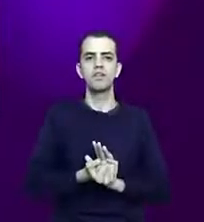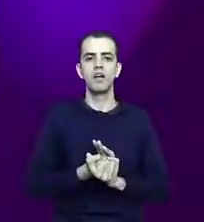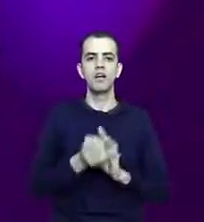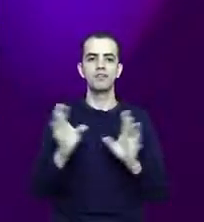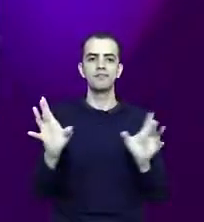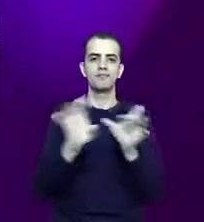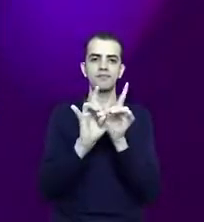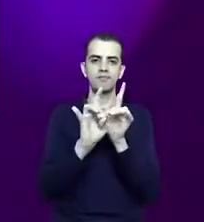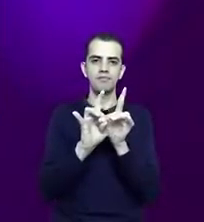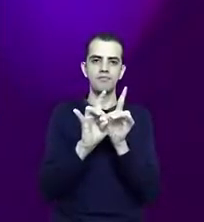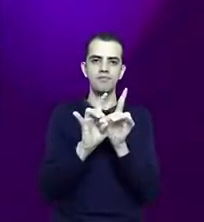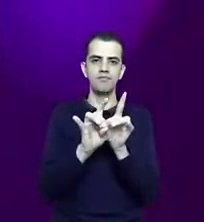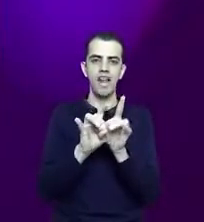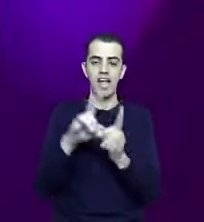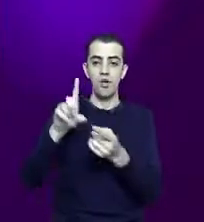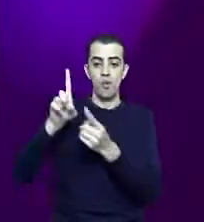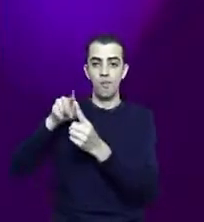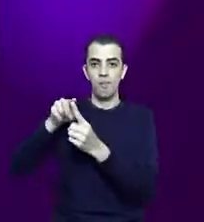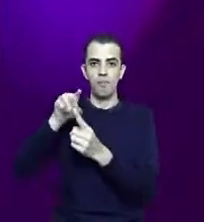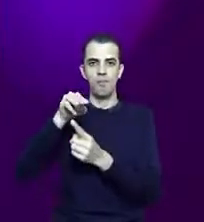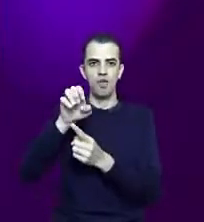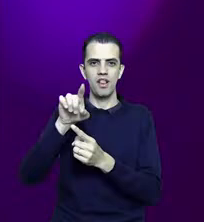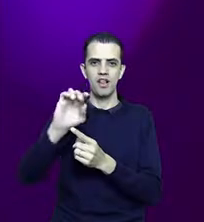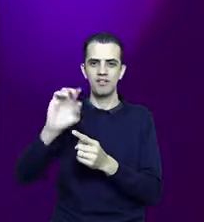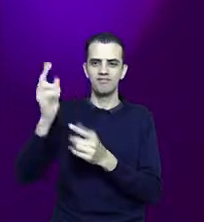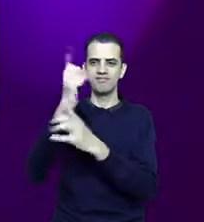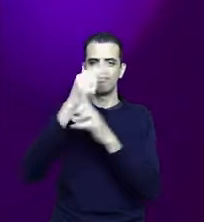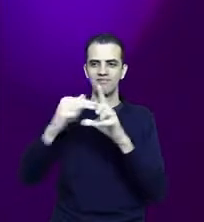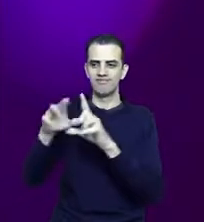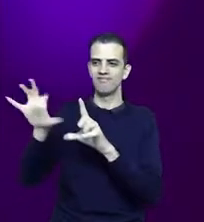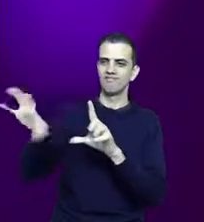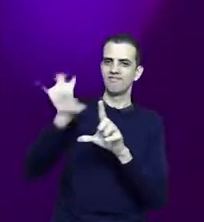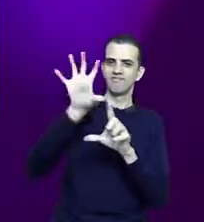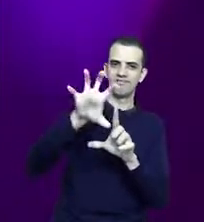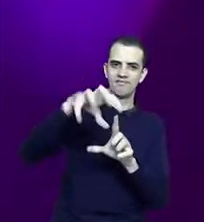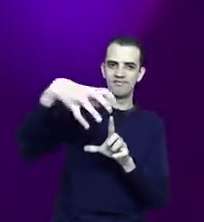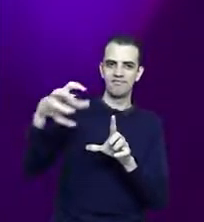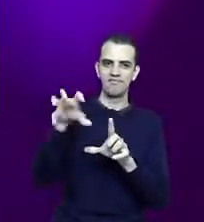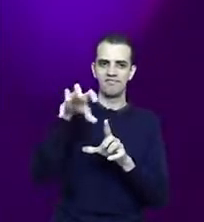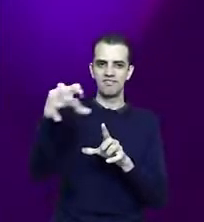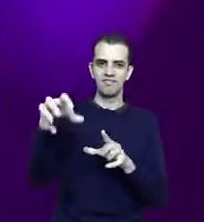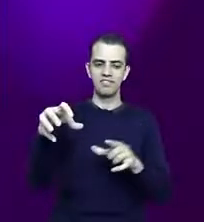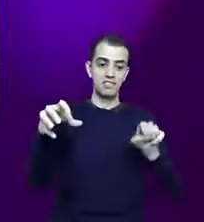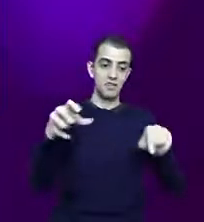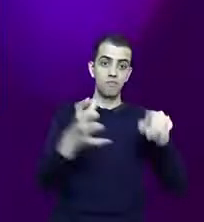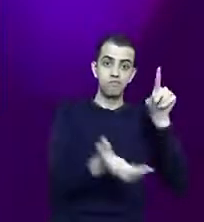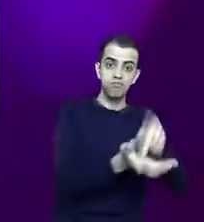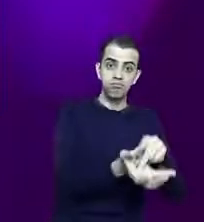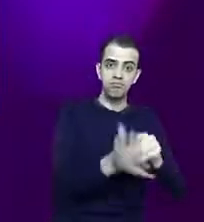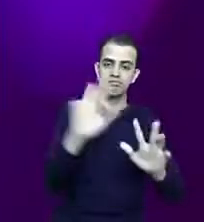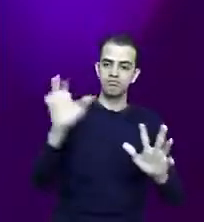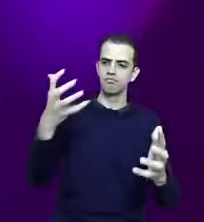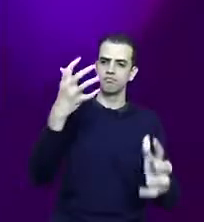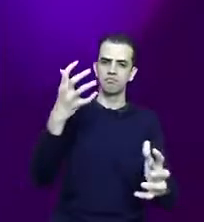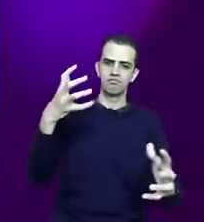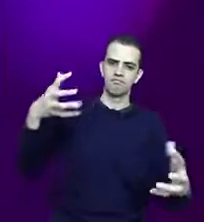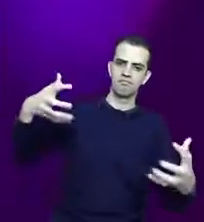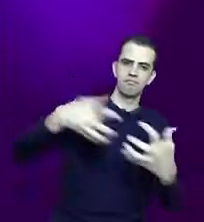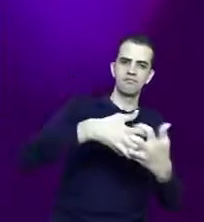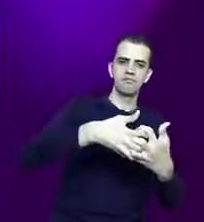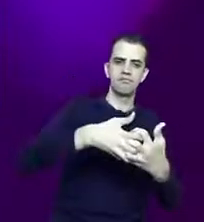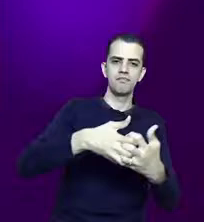modelo exatamente sobre a superfície glenoidal. Essa é